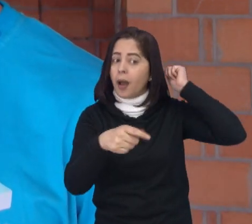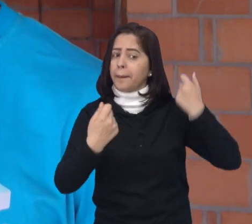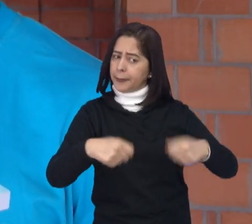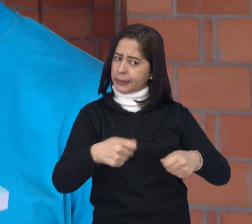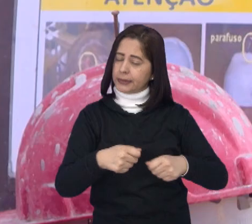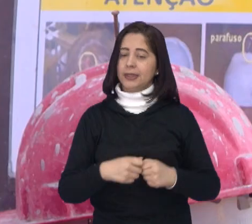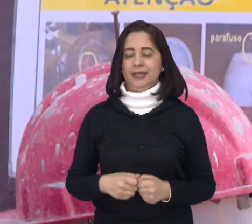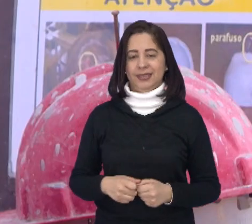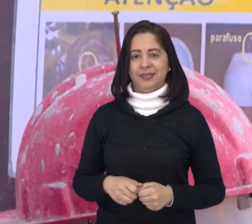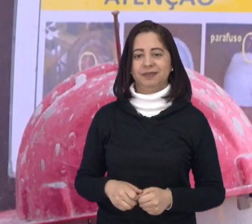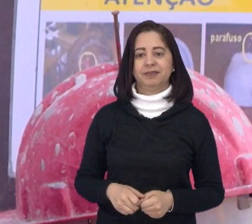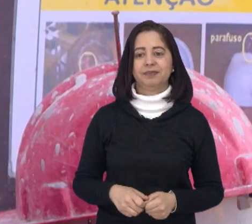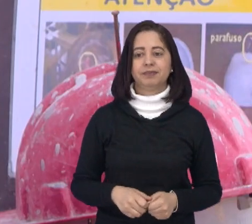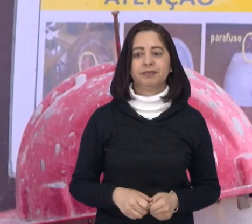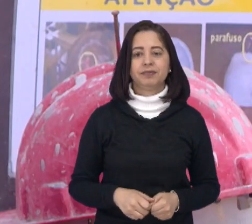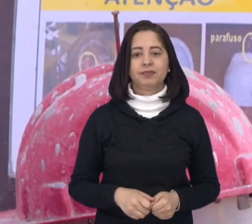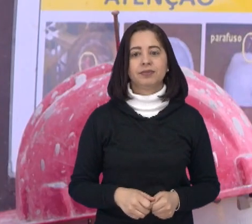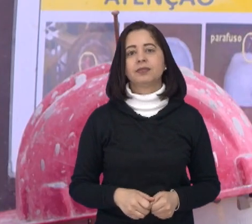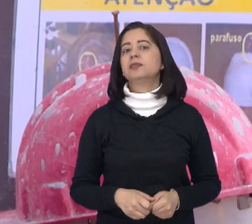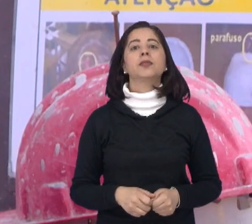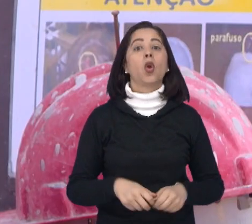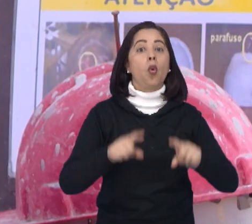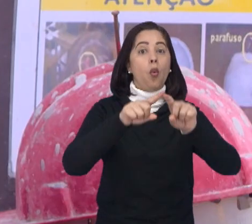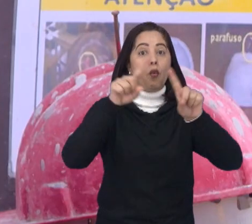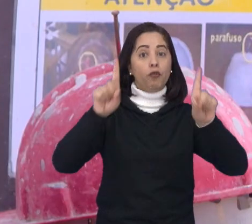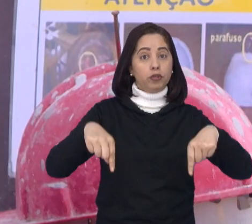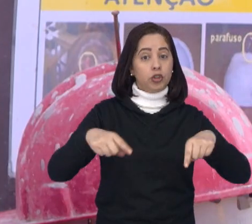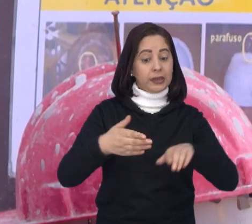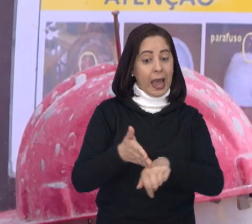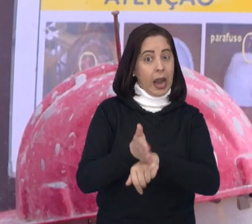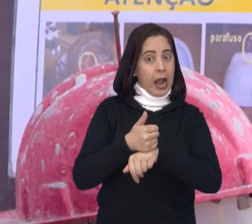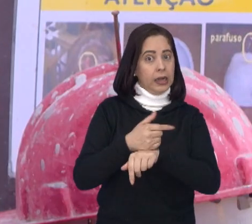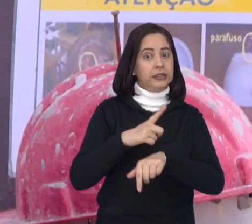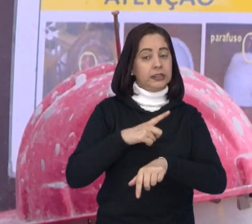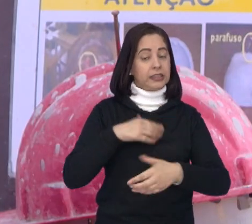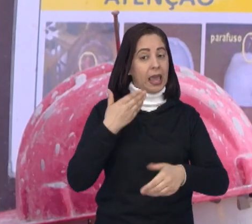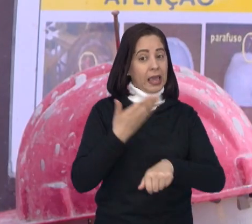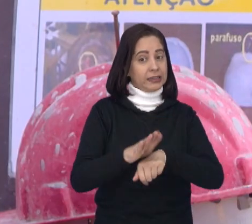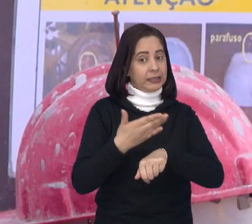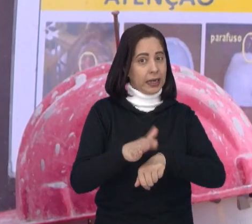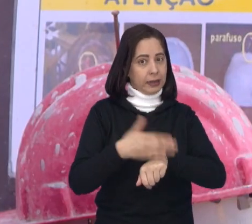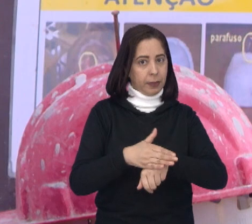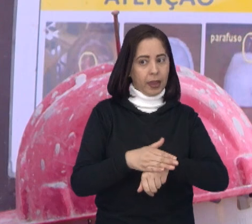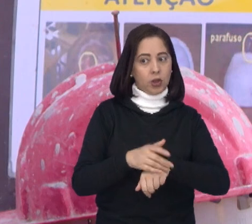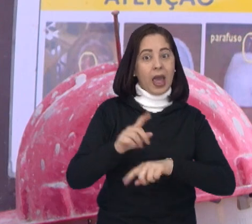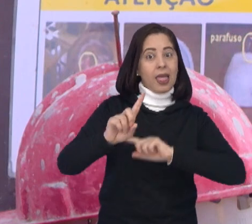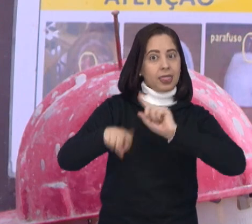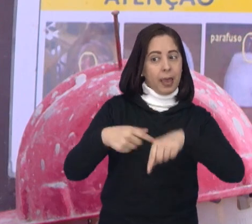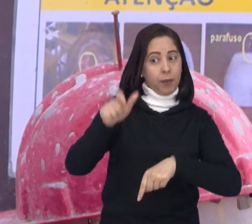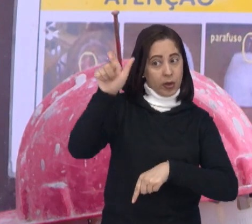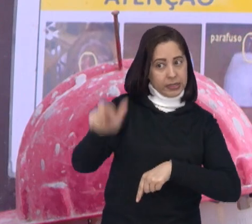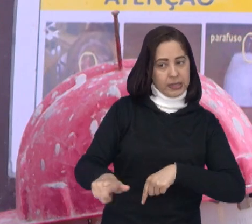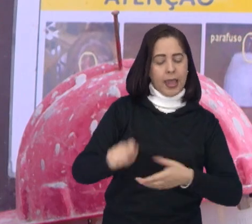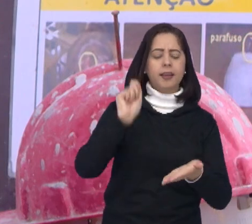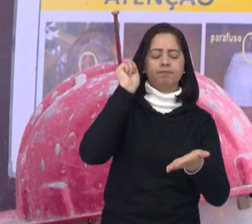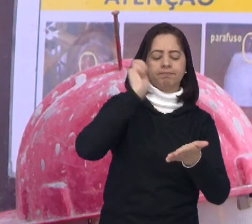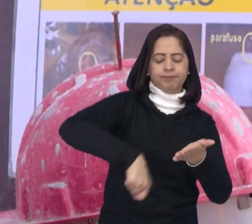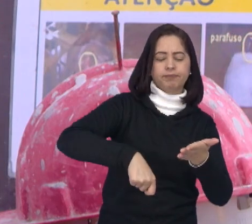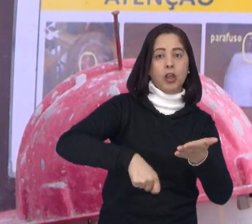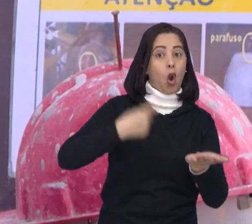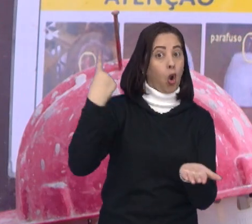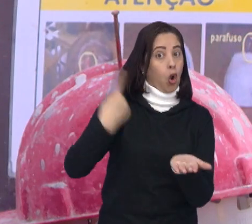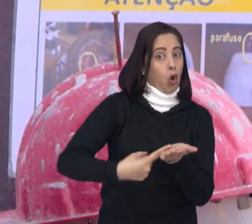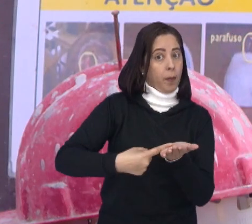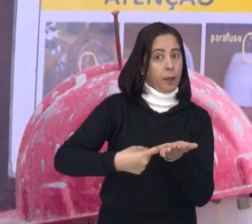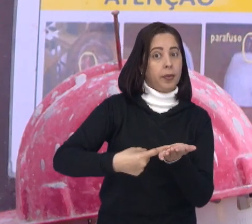ou machucado. Quando eles passam pelo treinamento, eles passam aqui na entrada, assinam se comprometendo com eles mesmos. A gente até brinca